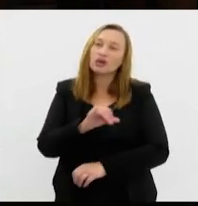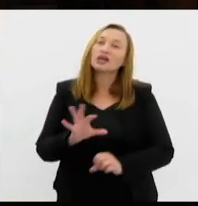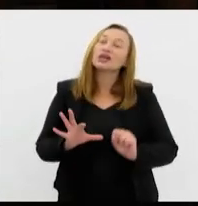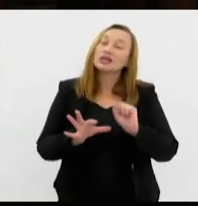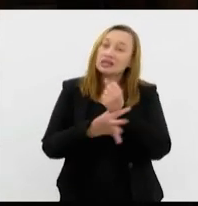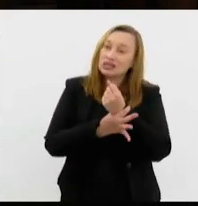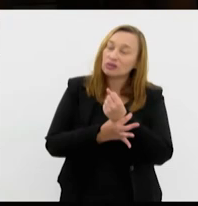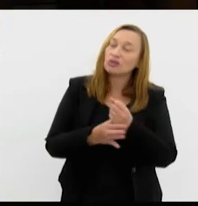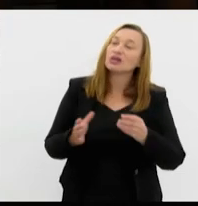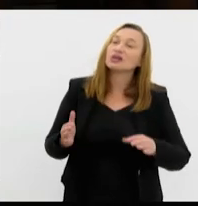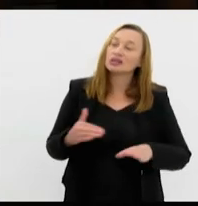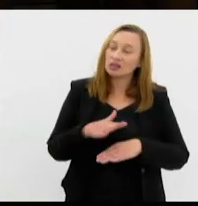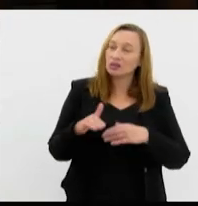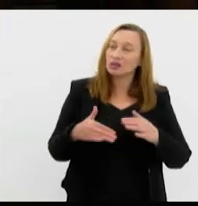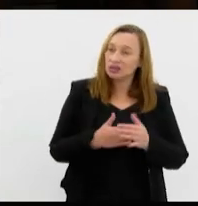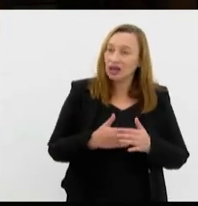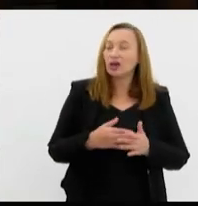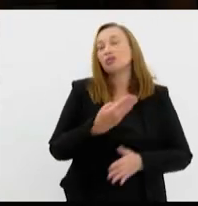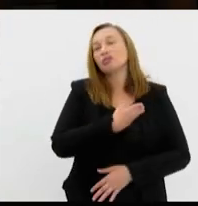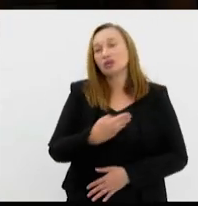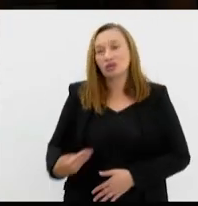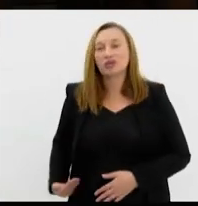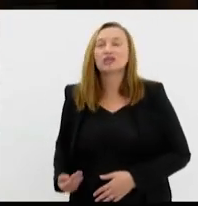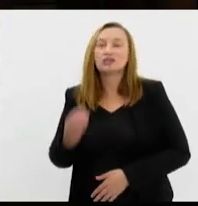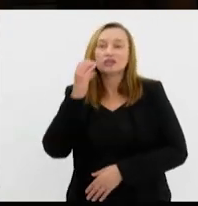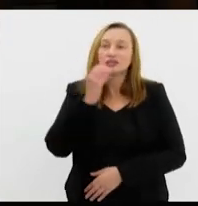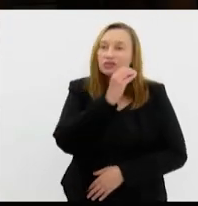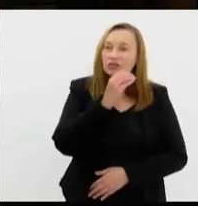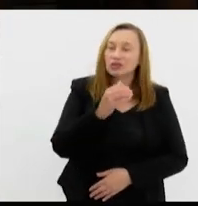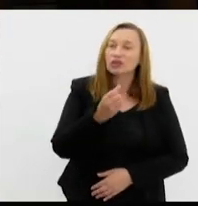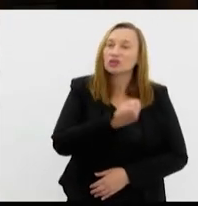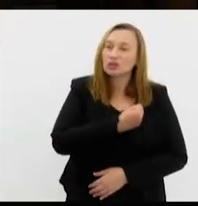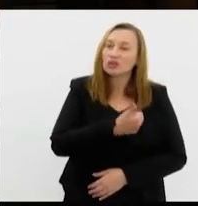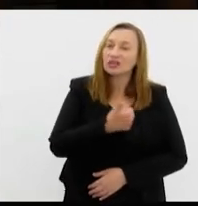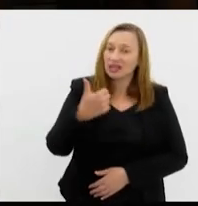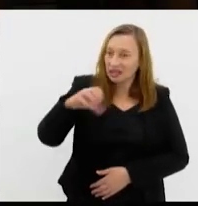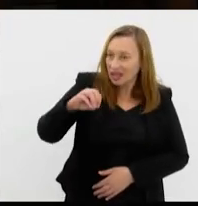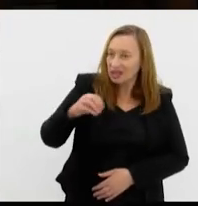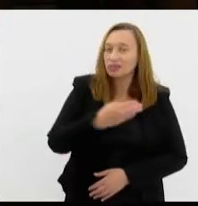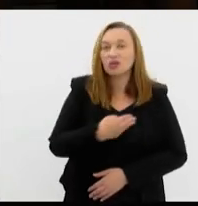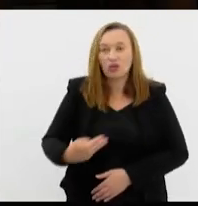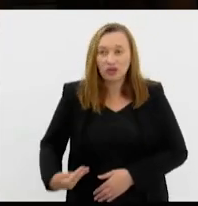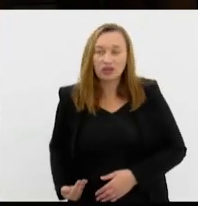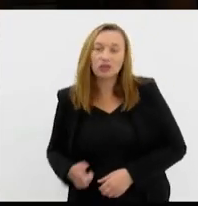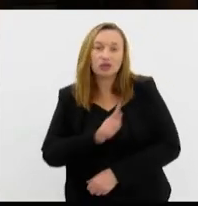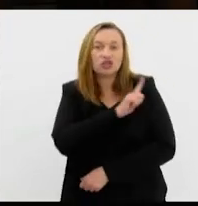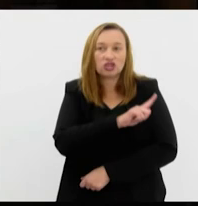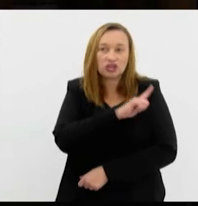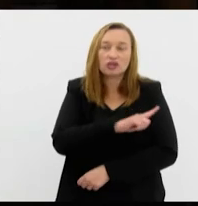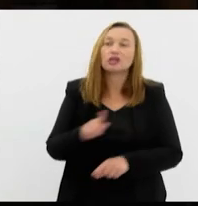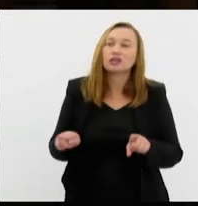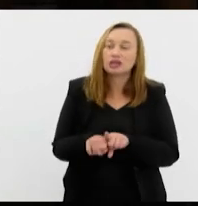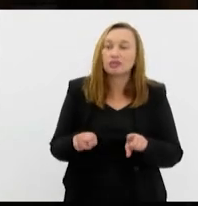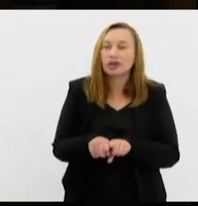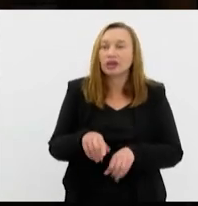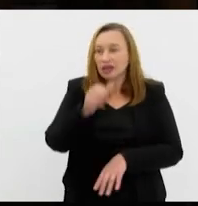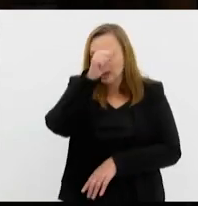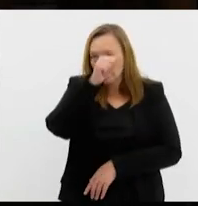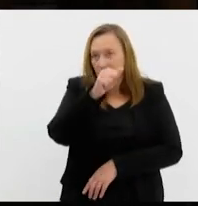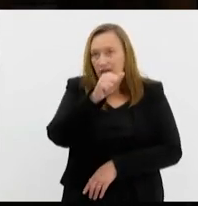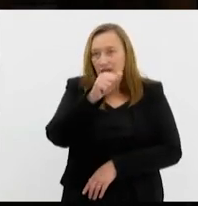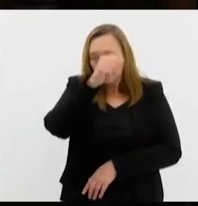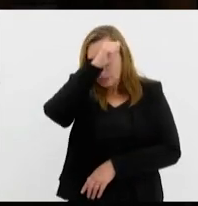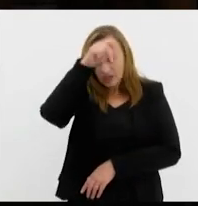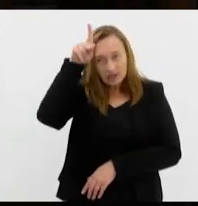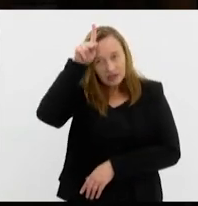total dada pelo governador Cláudio Castro, que eu dou nota 10 a ele pela gestão, e no Rio de Janeiro dou nota 10